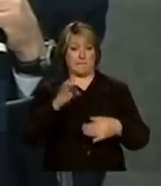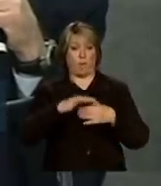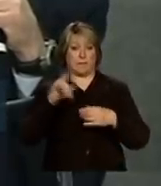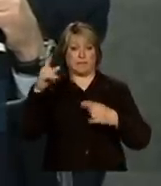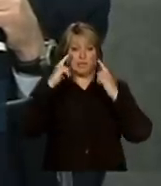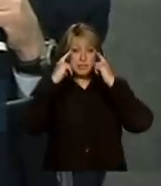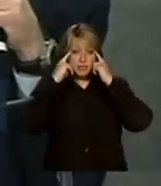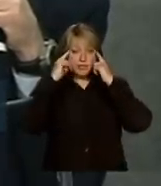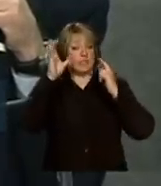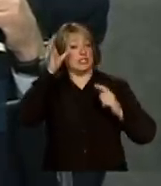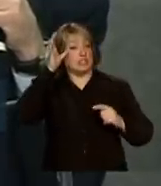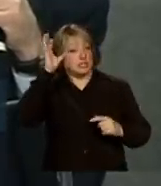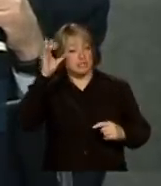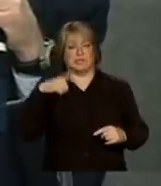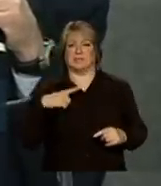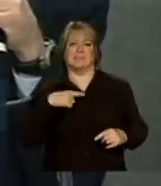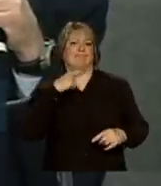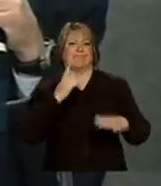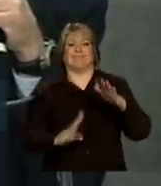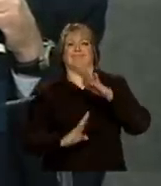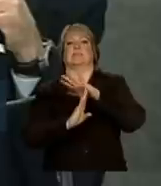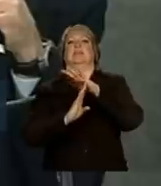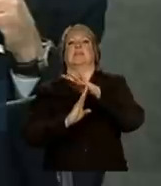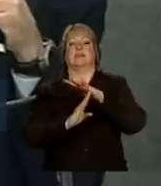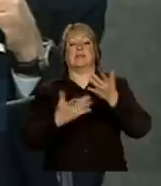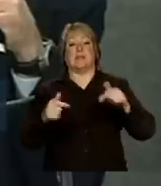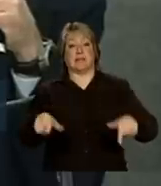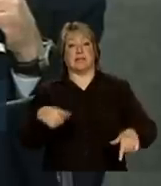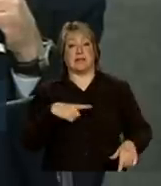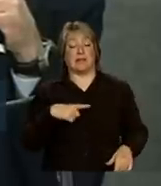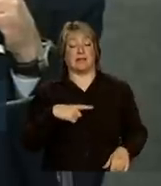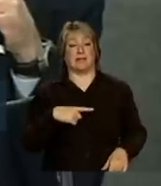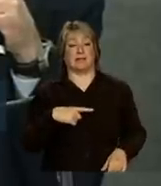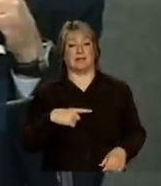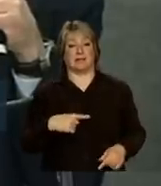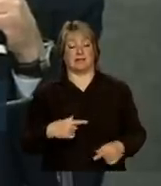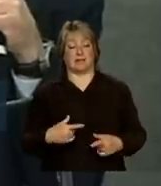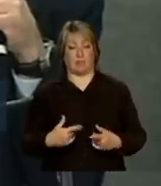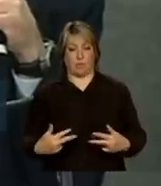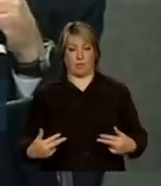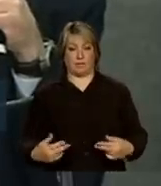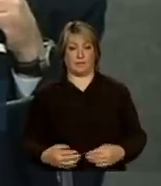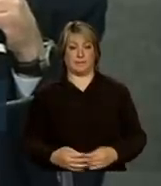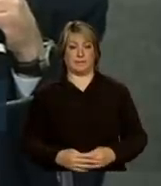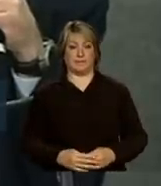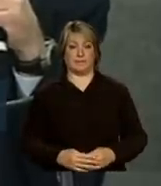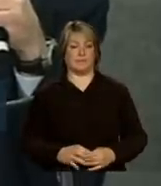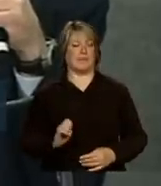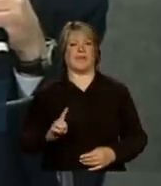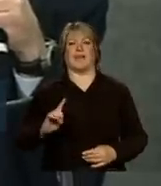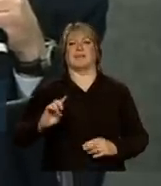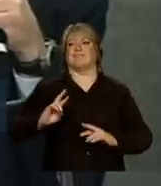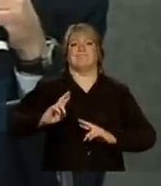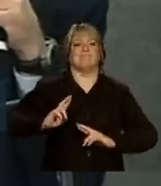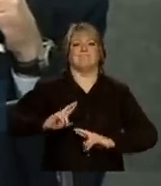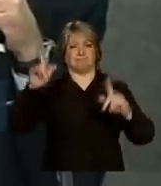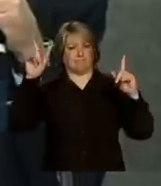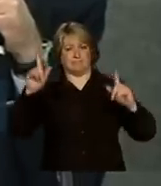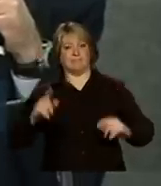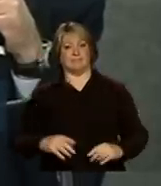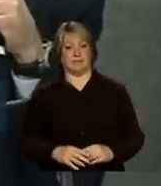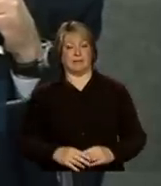certo isso é eh são coisas peculiaridades que que que é outro mundo né